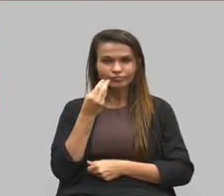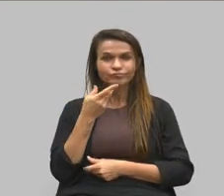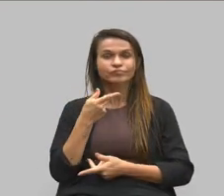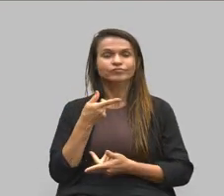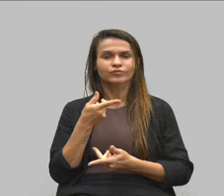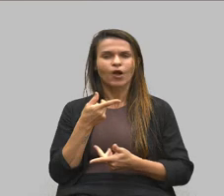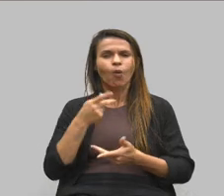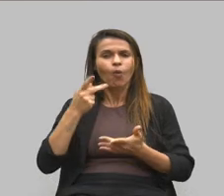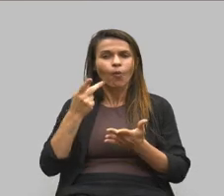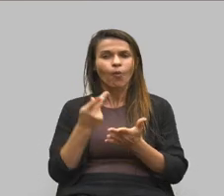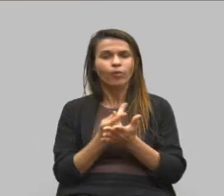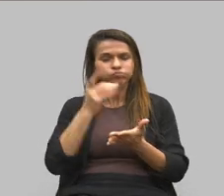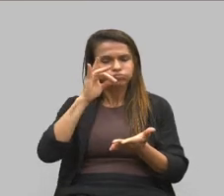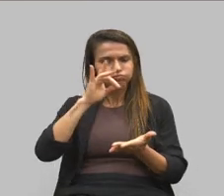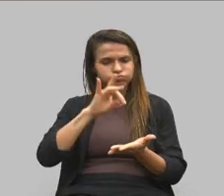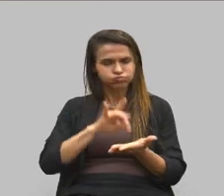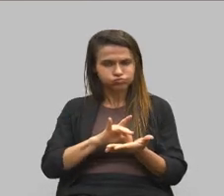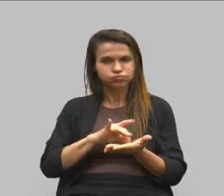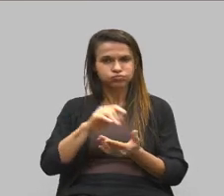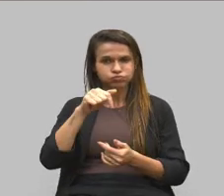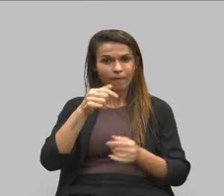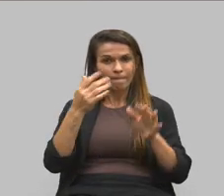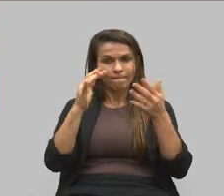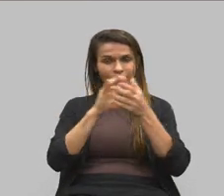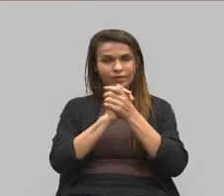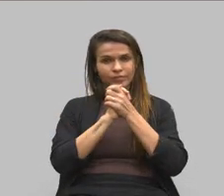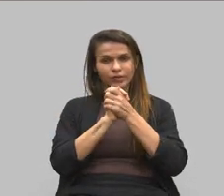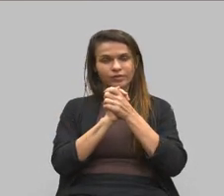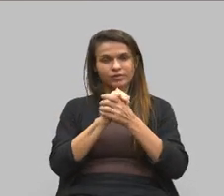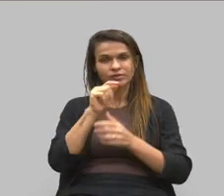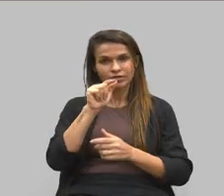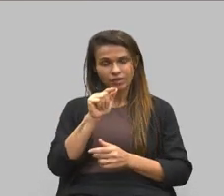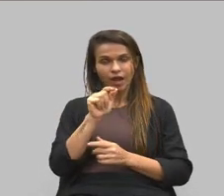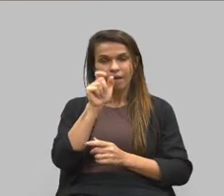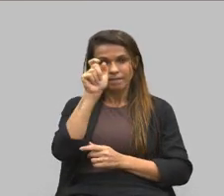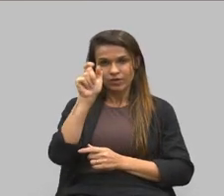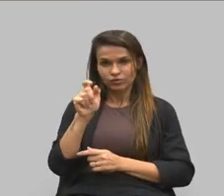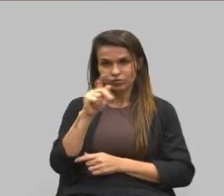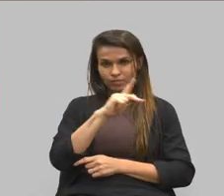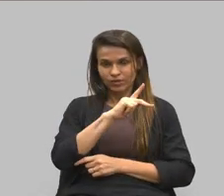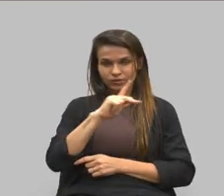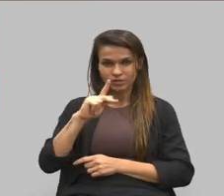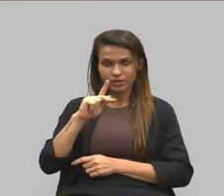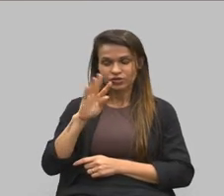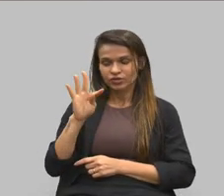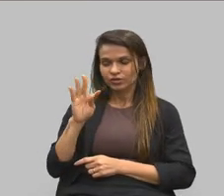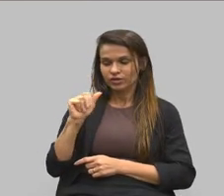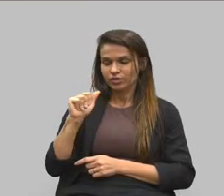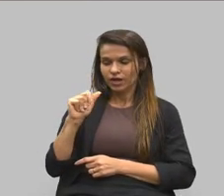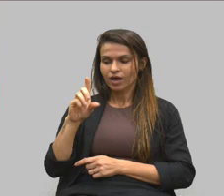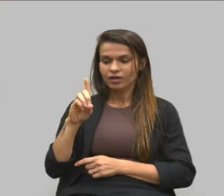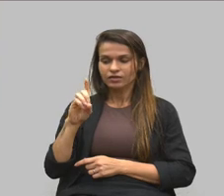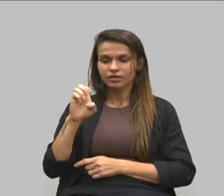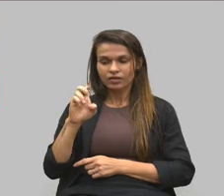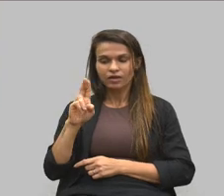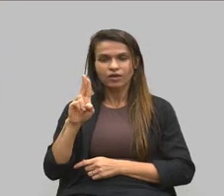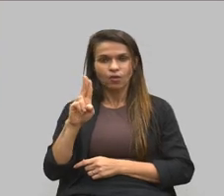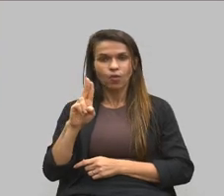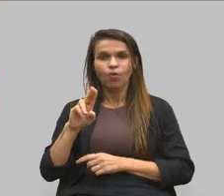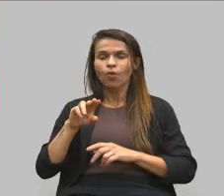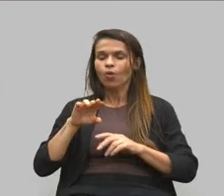ficar parabenizo aqui eh na pessoa do presidente Tadeu filho toda a mesa